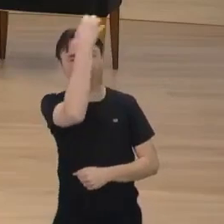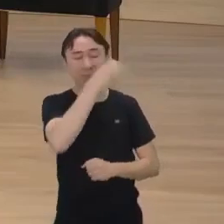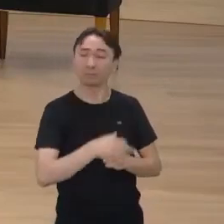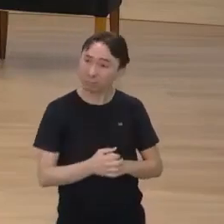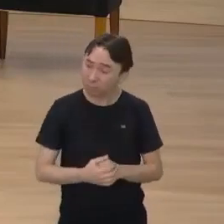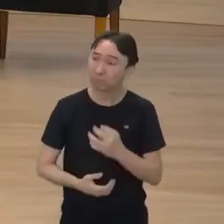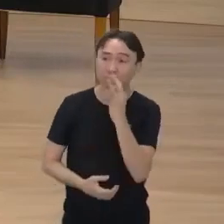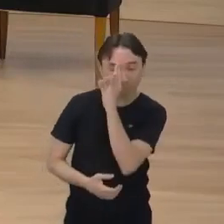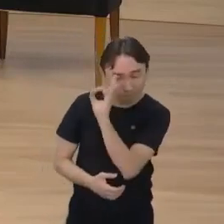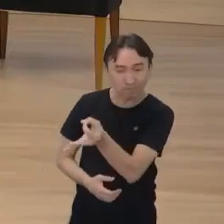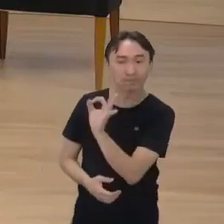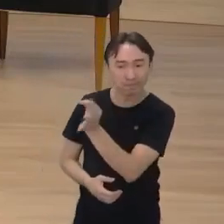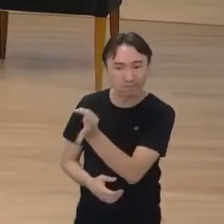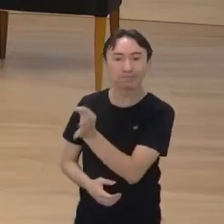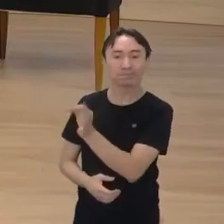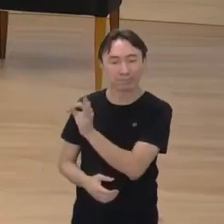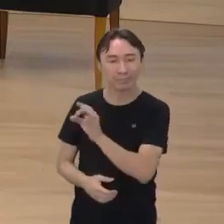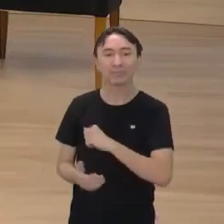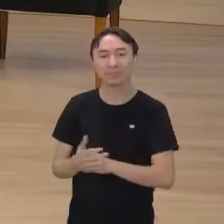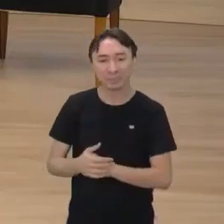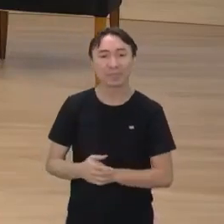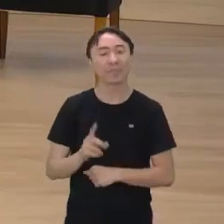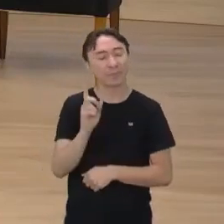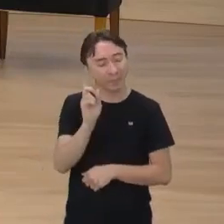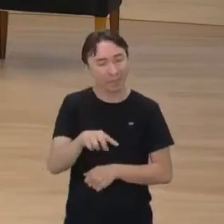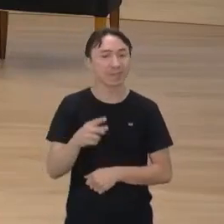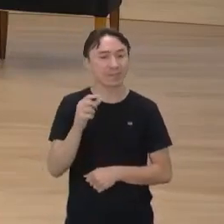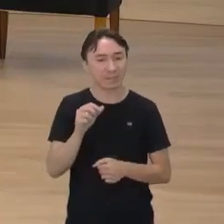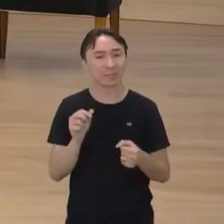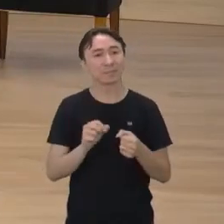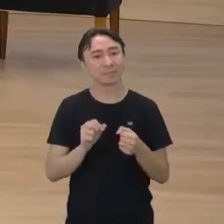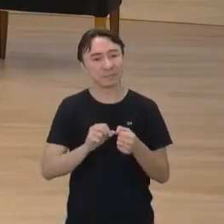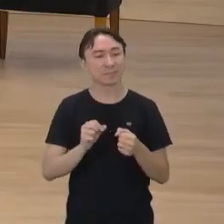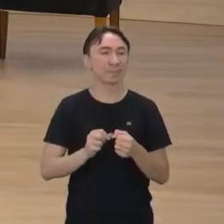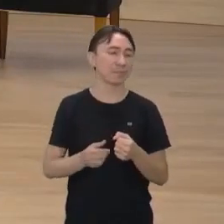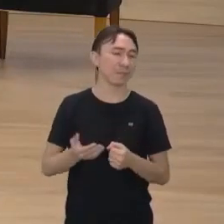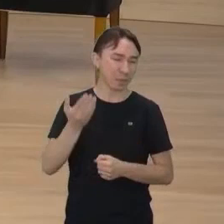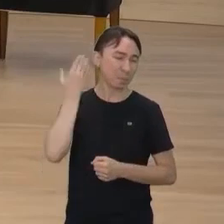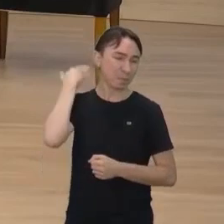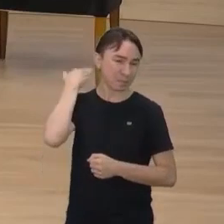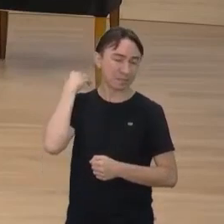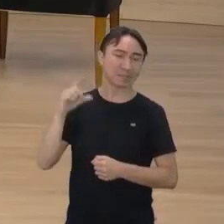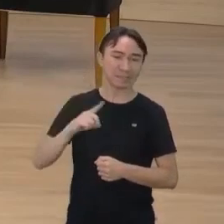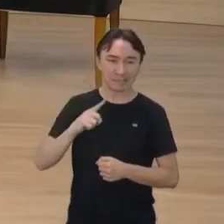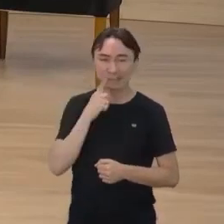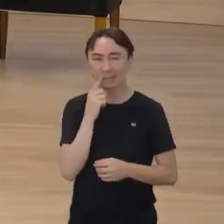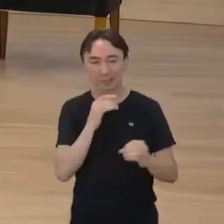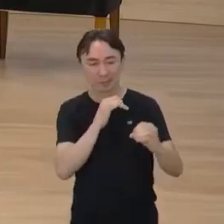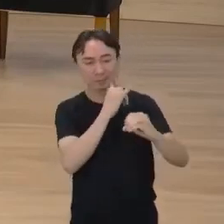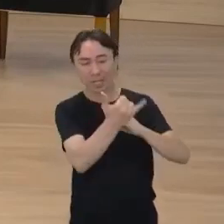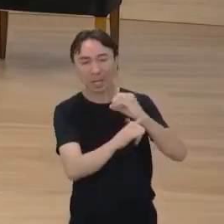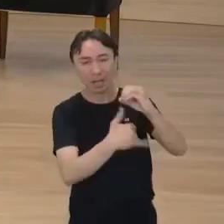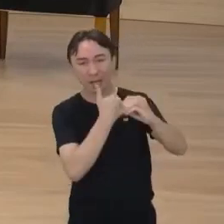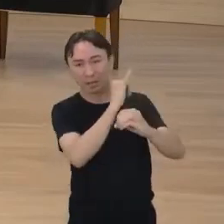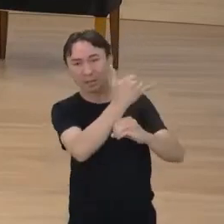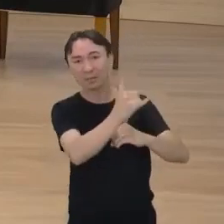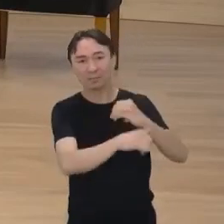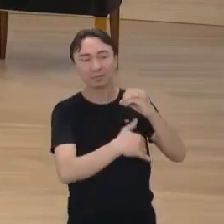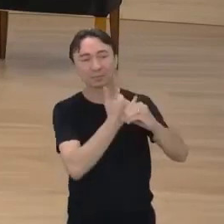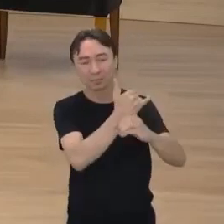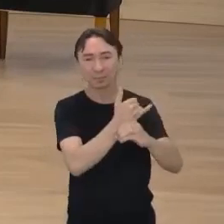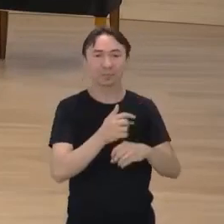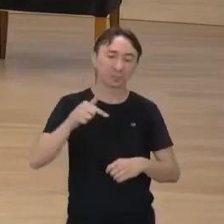está falando exatamente. Então, o Bohr, ele, vamos falar assim, ele idealizou um átomo quântico, que é chamado de